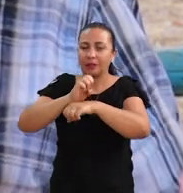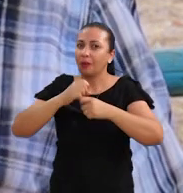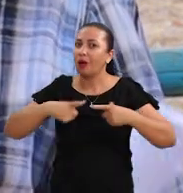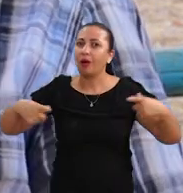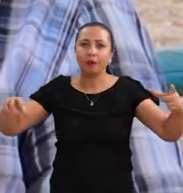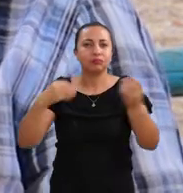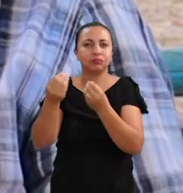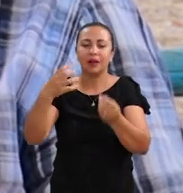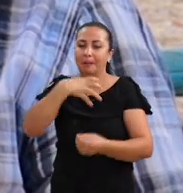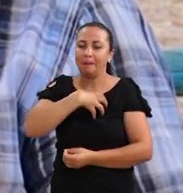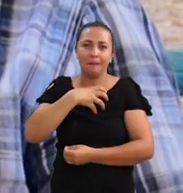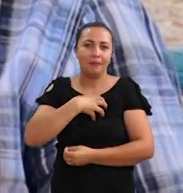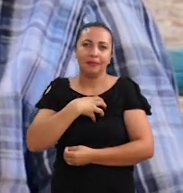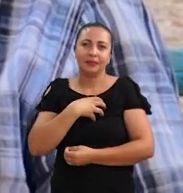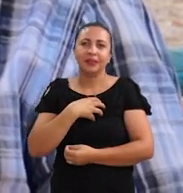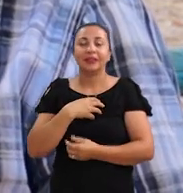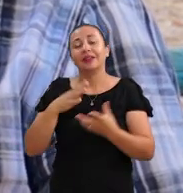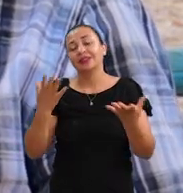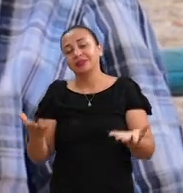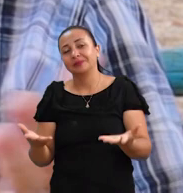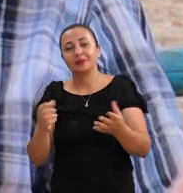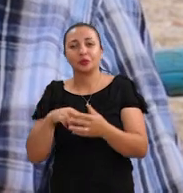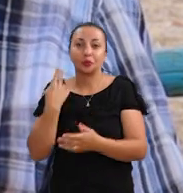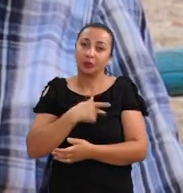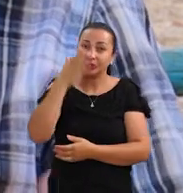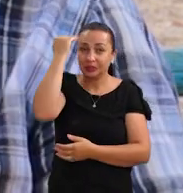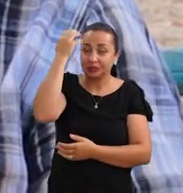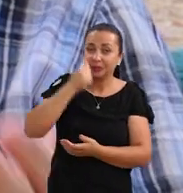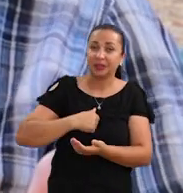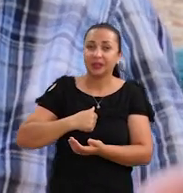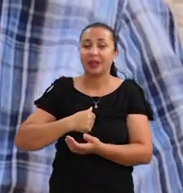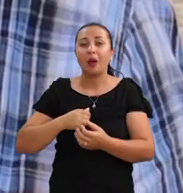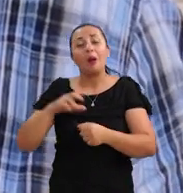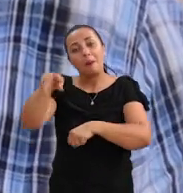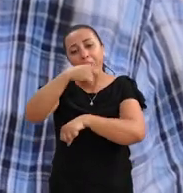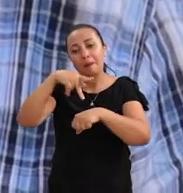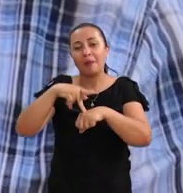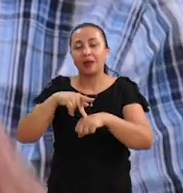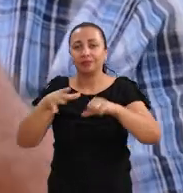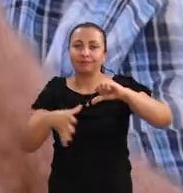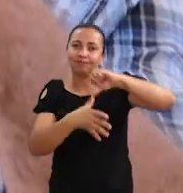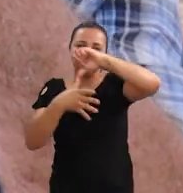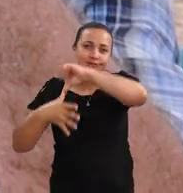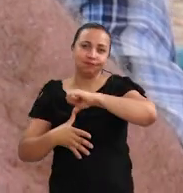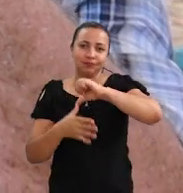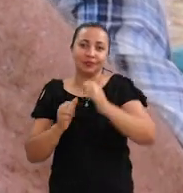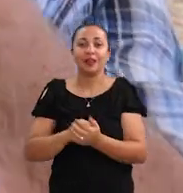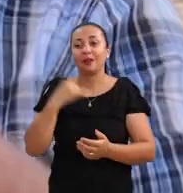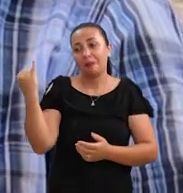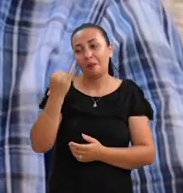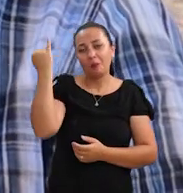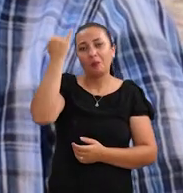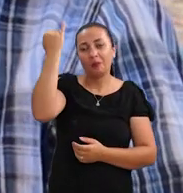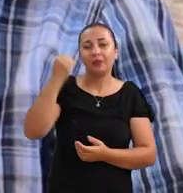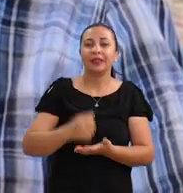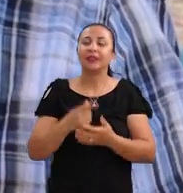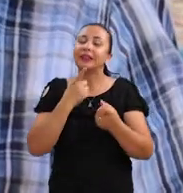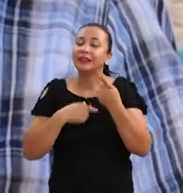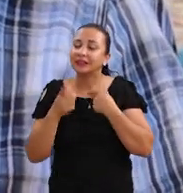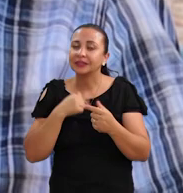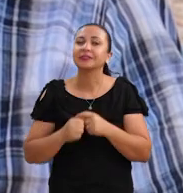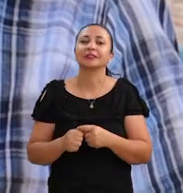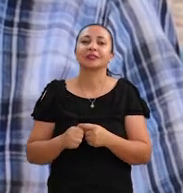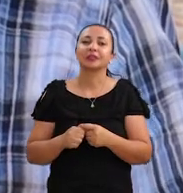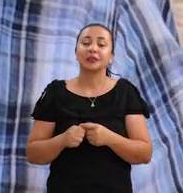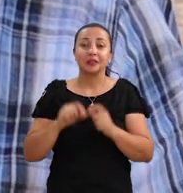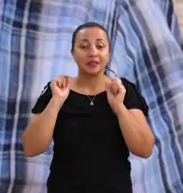estado gigantesco como a Bahia, né? Enfim, nós sabemos que nós estamos em um país continental. E isso é importante e